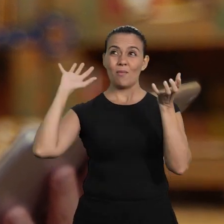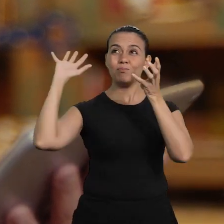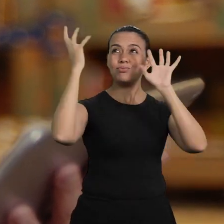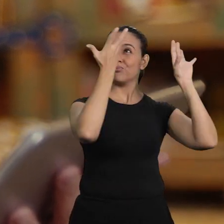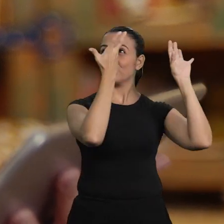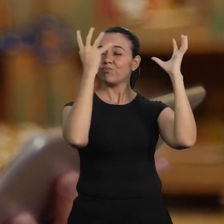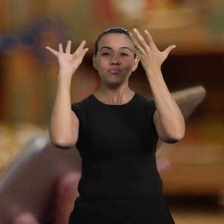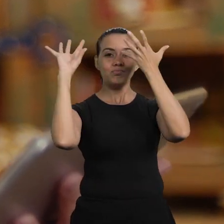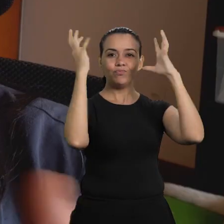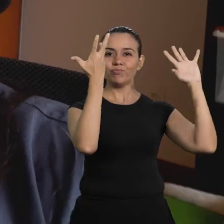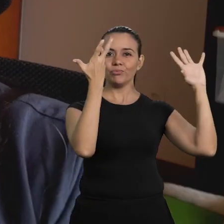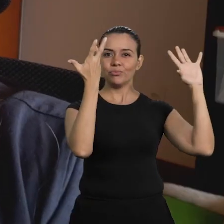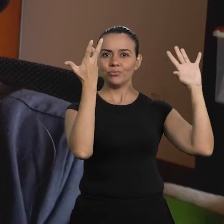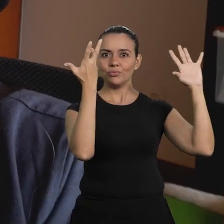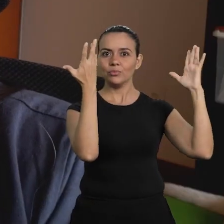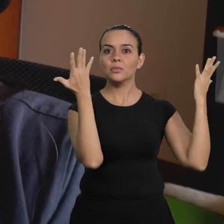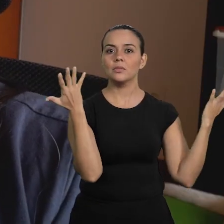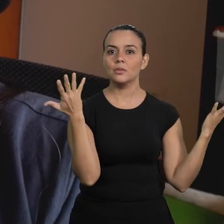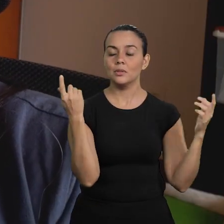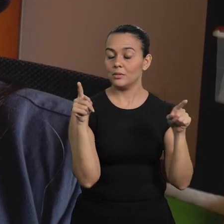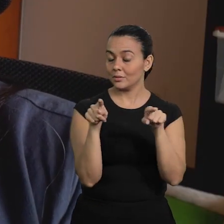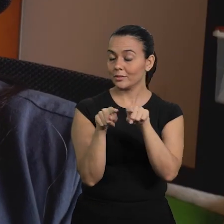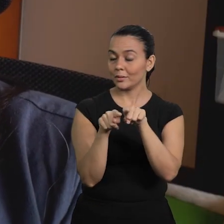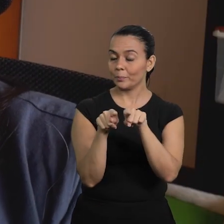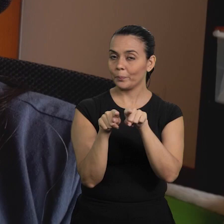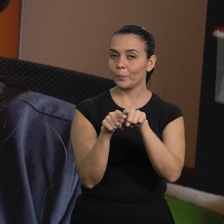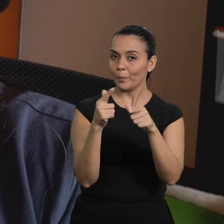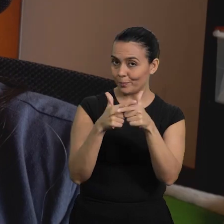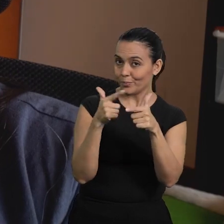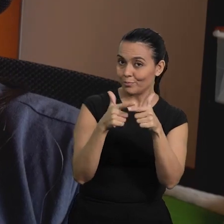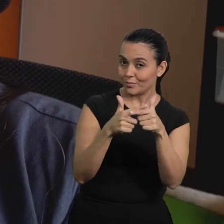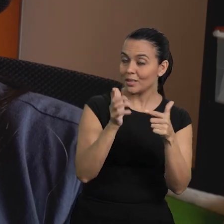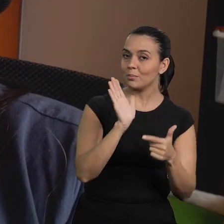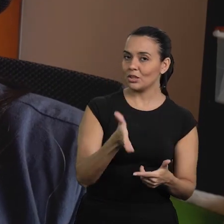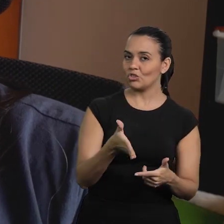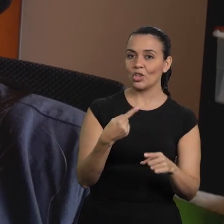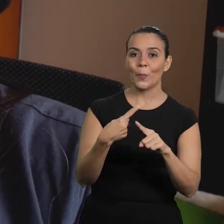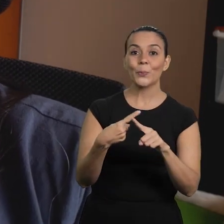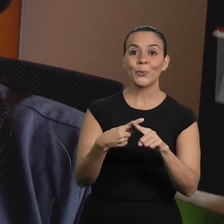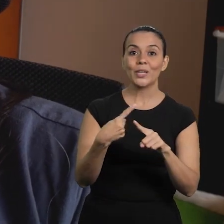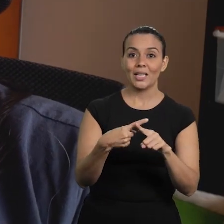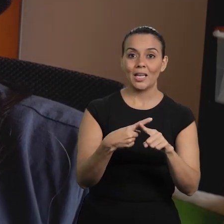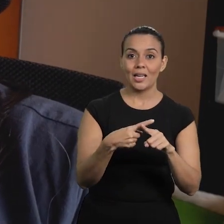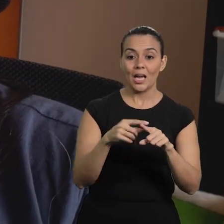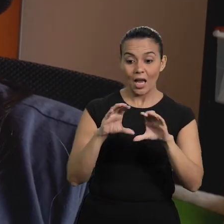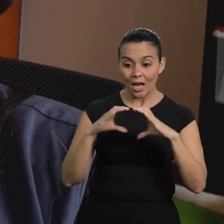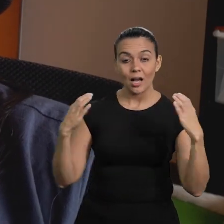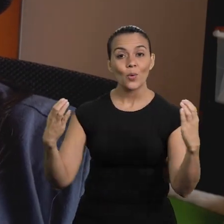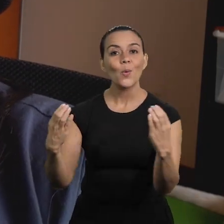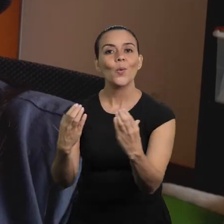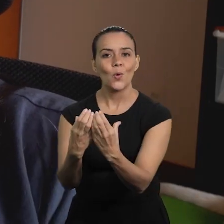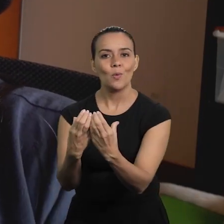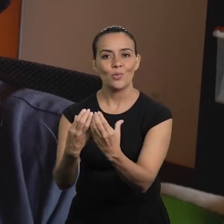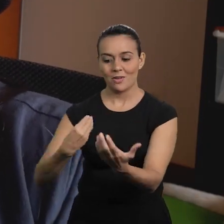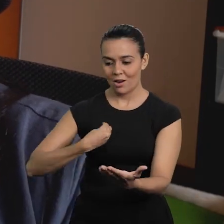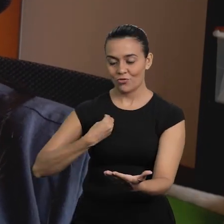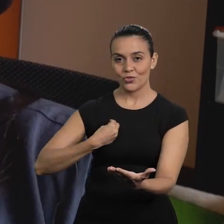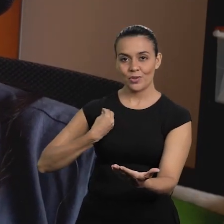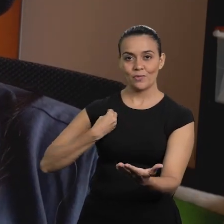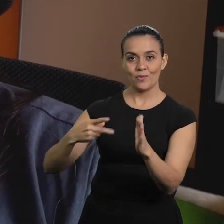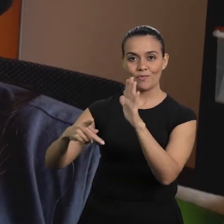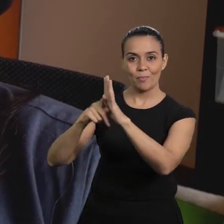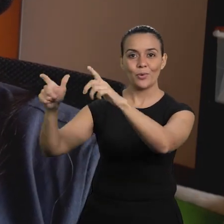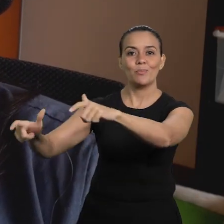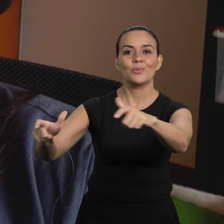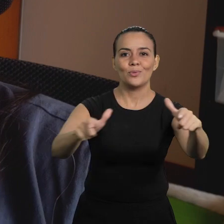mudanças climáticas nos remete ao fato de que os melhores e maiores guardiões das florestas são as comunidades que vivem da